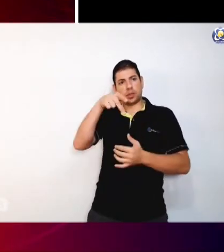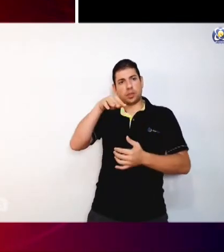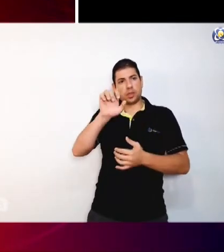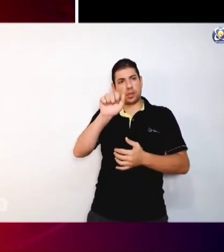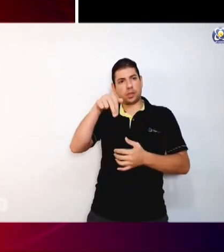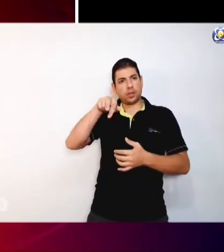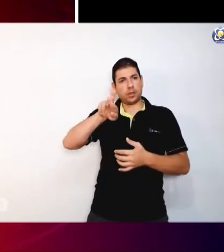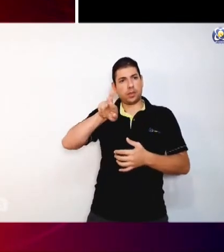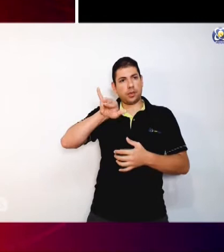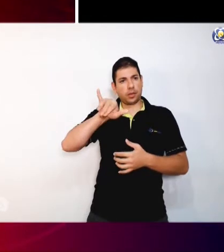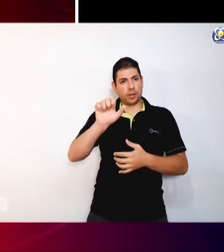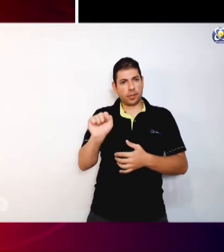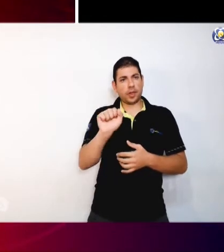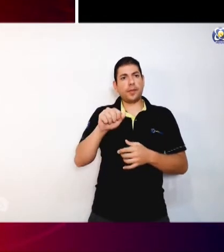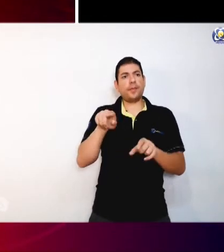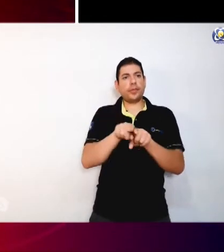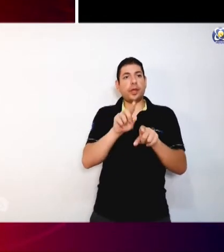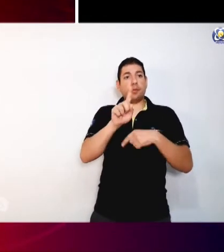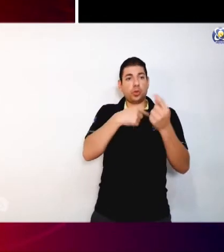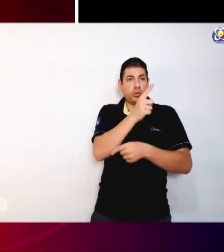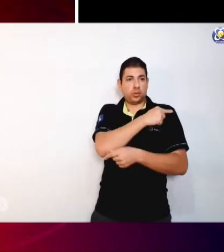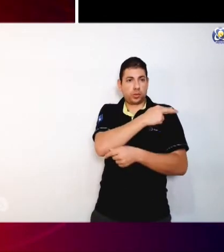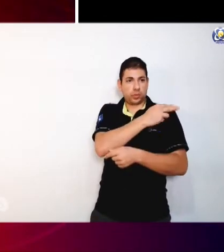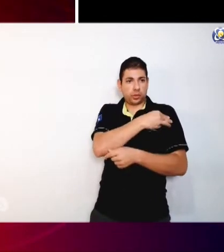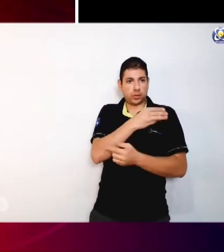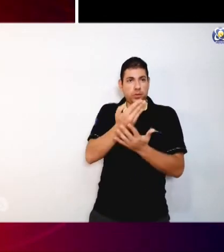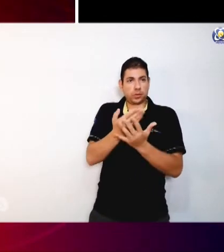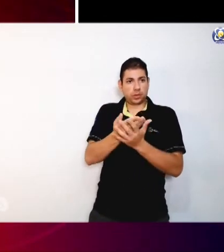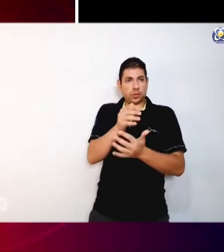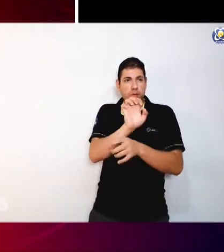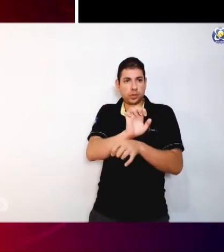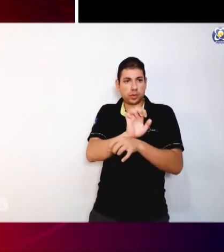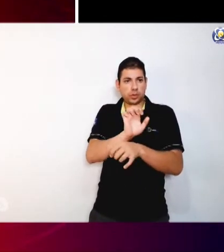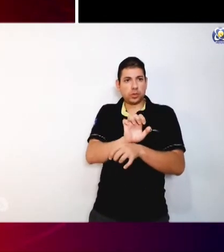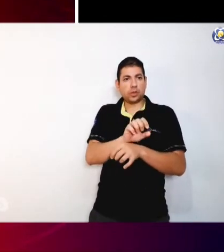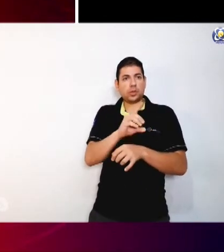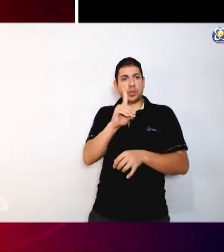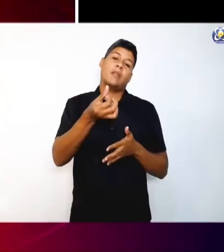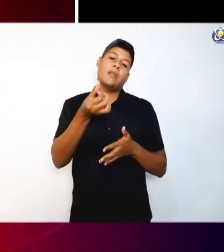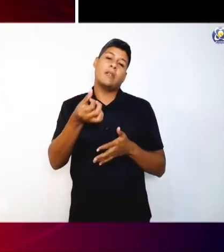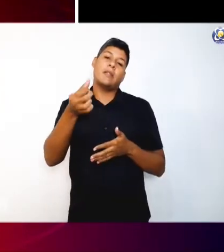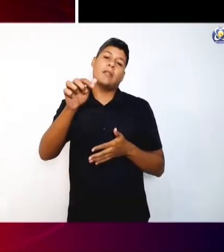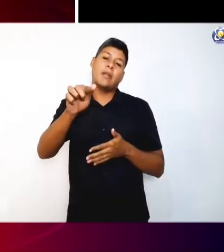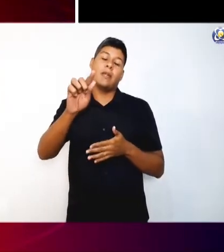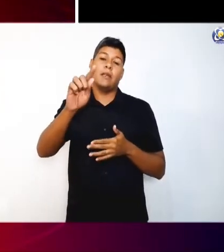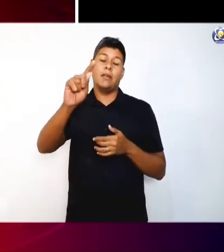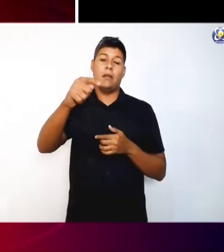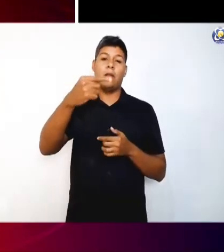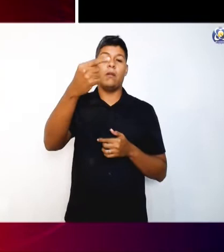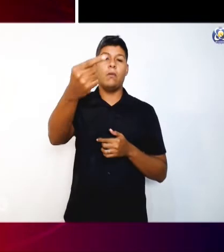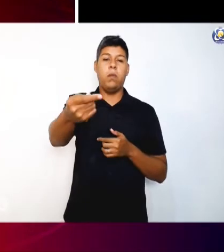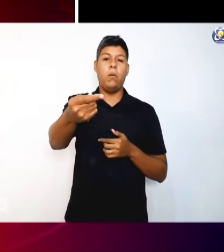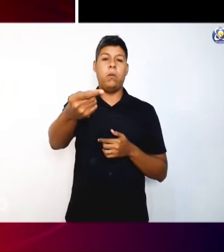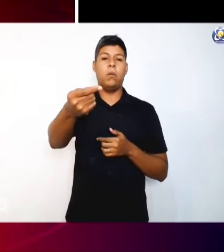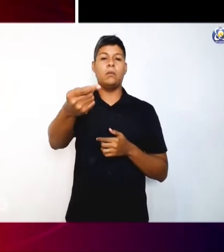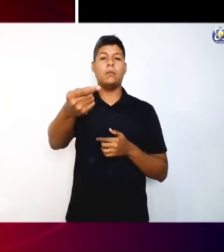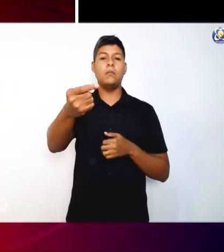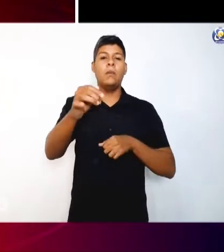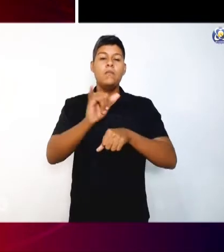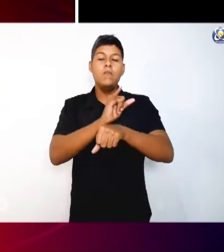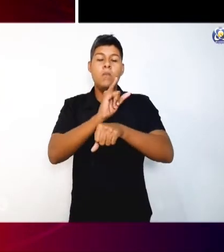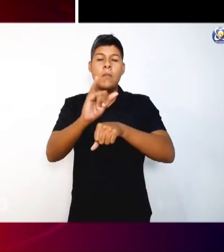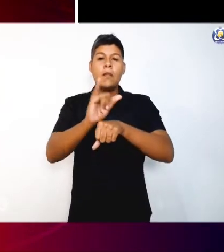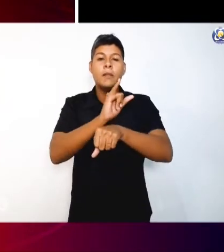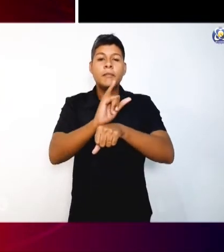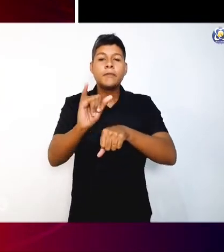Silveira na Escola Municipal de Ensino Fundamental Integral do Jardim Monte Mó. E os vereadores Culo e Zé Fernandes